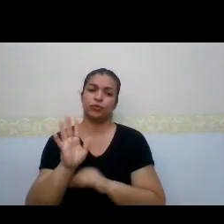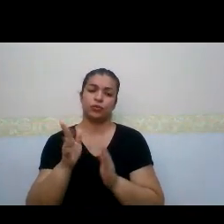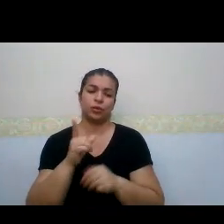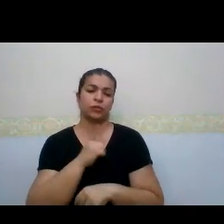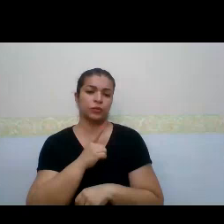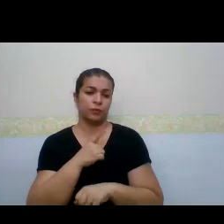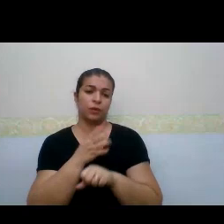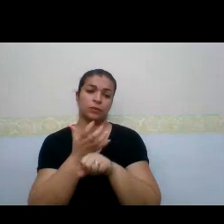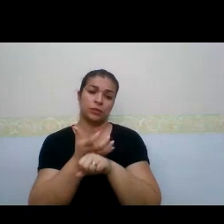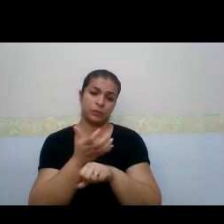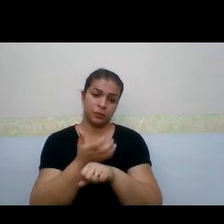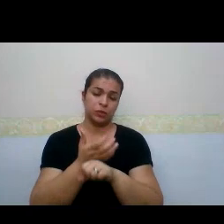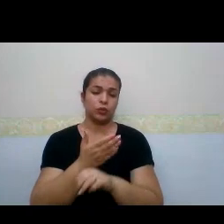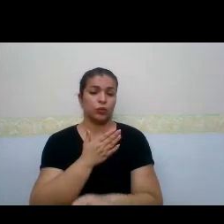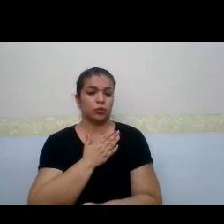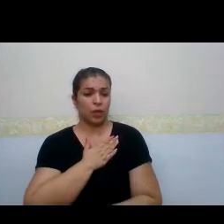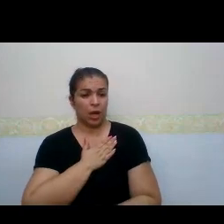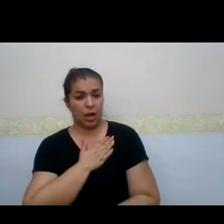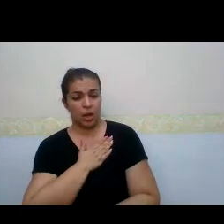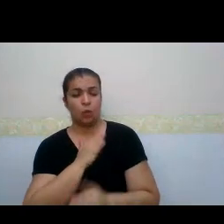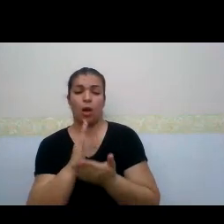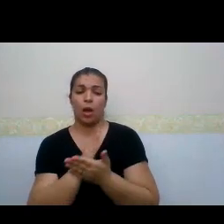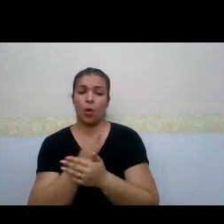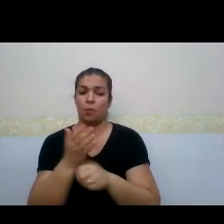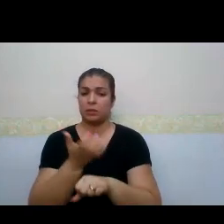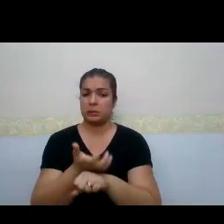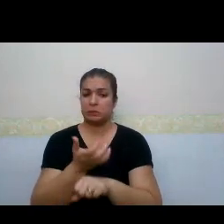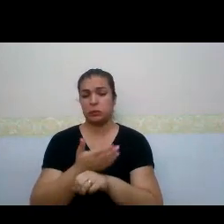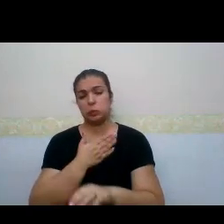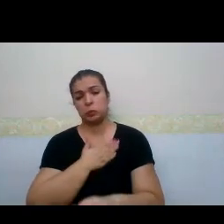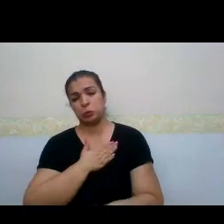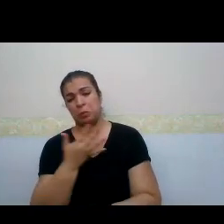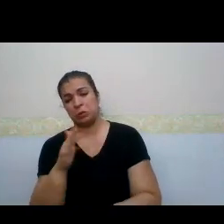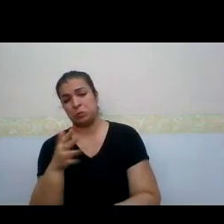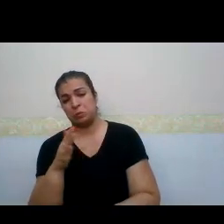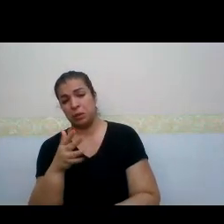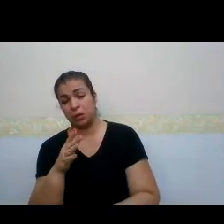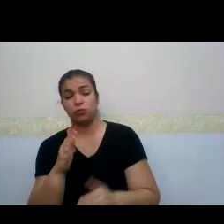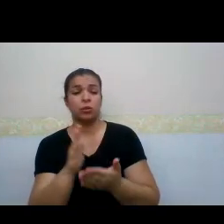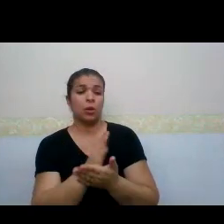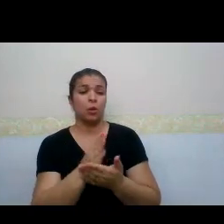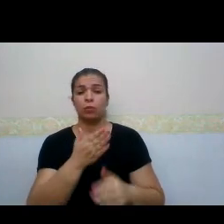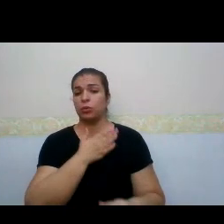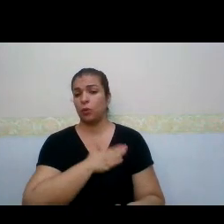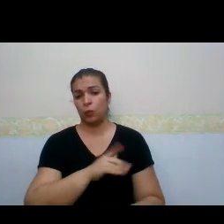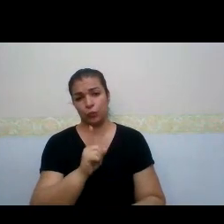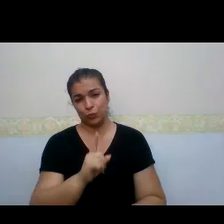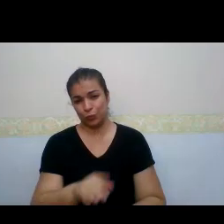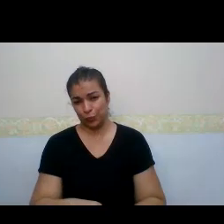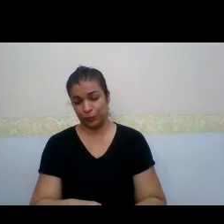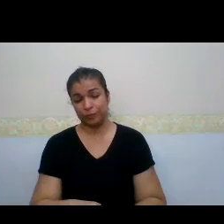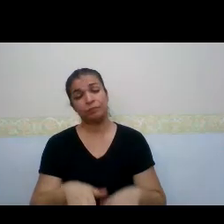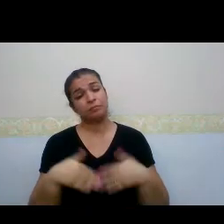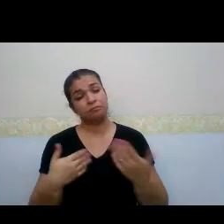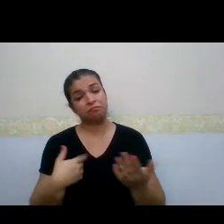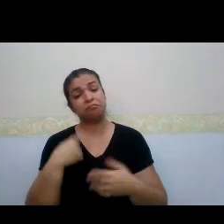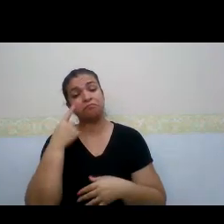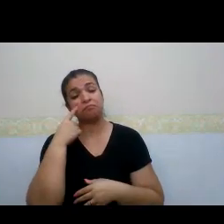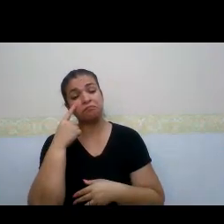gostaram muito, gostaram um pouquinho e não gostaram nada. Então, escolhe uma dessas disciplinas que